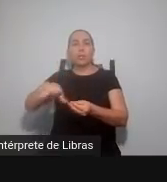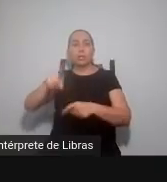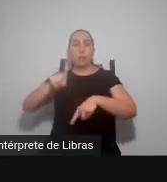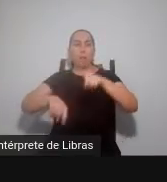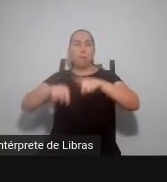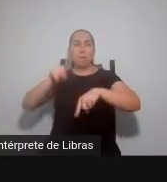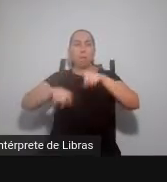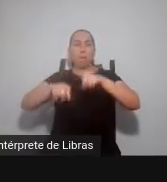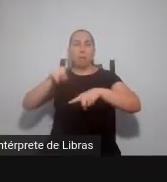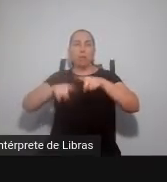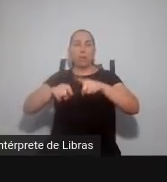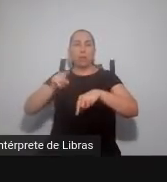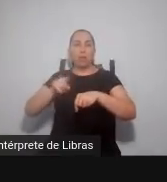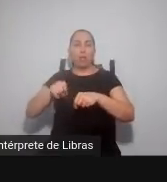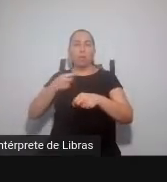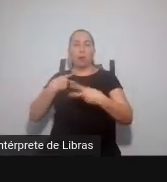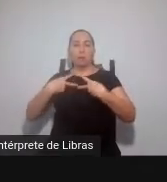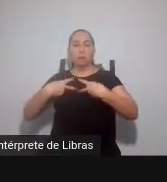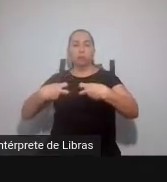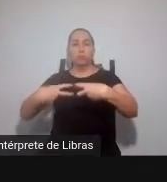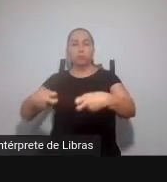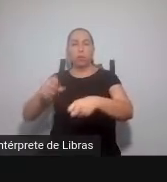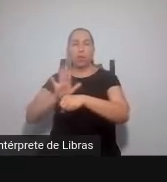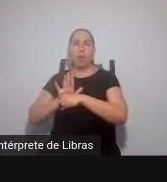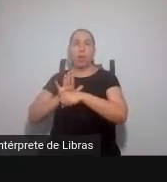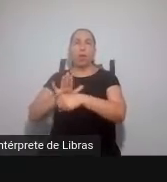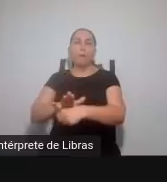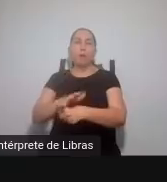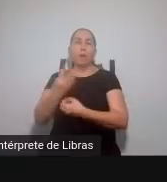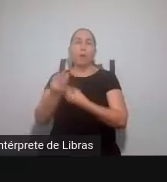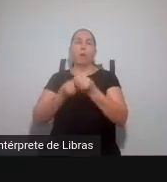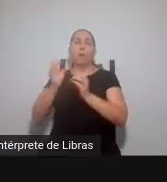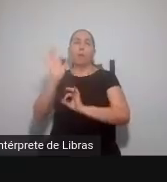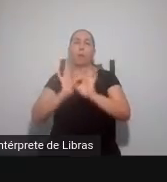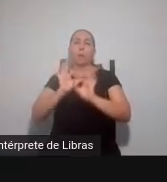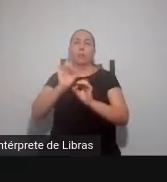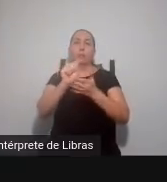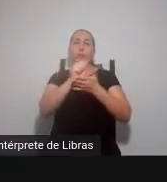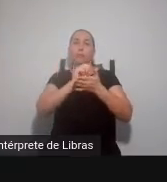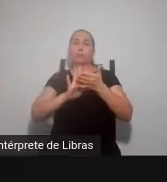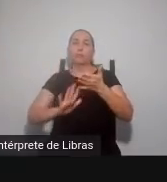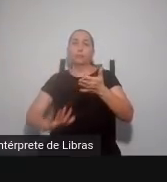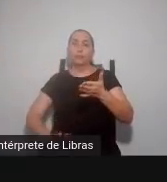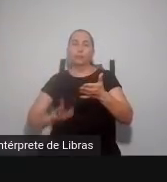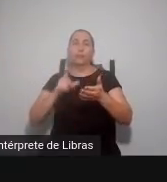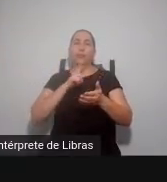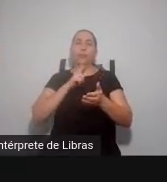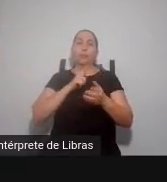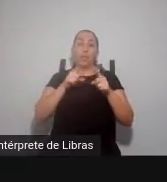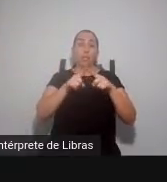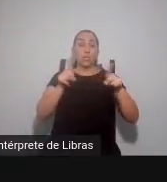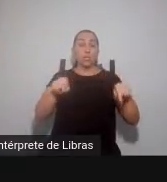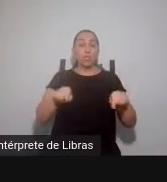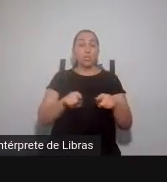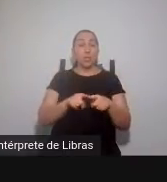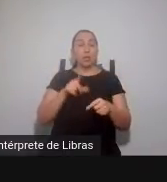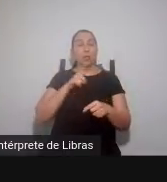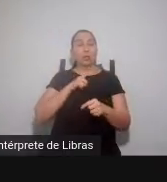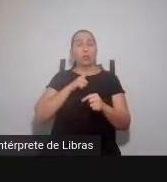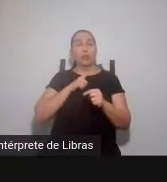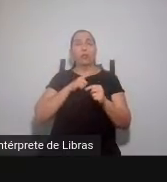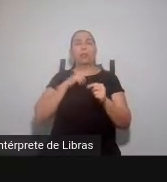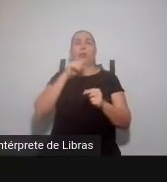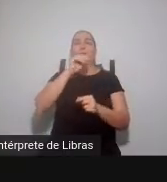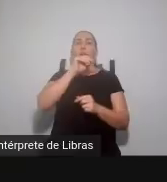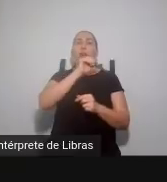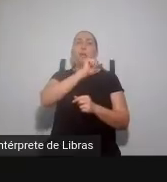escritas delas, para as reflexões sobre o sistema de escrita, assim como tem sala, tem a lista de ajudantes, tem o alfabeto, tem